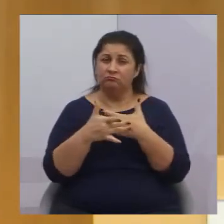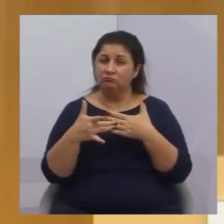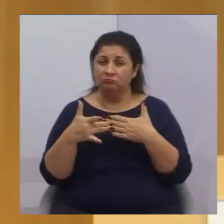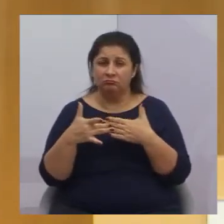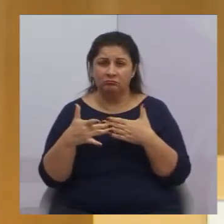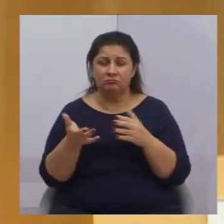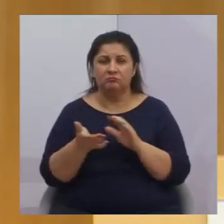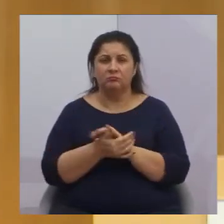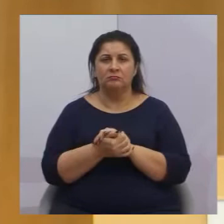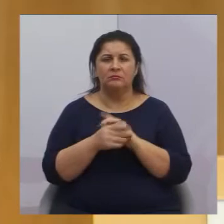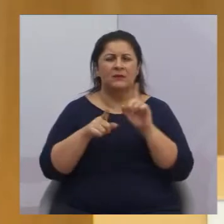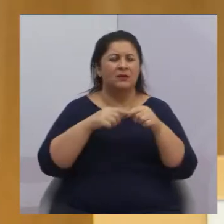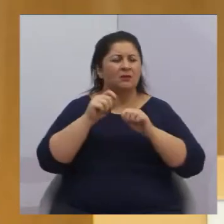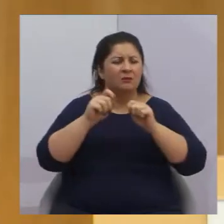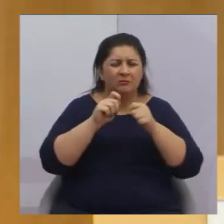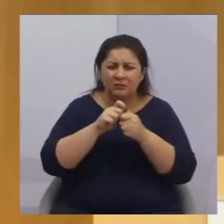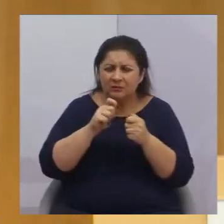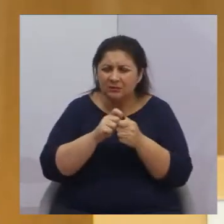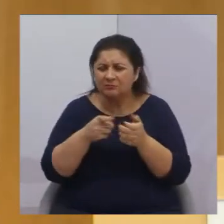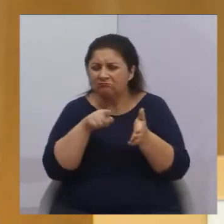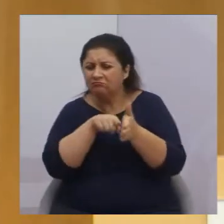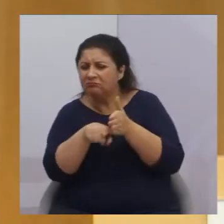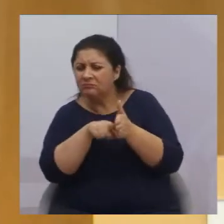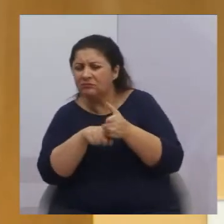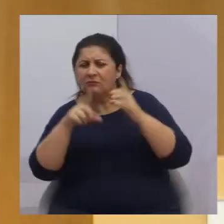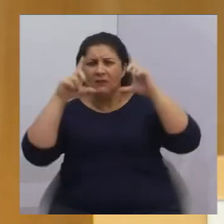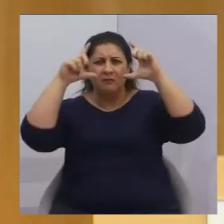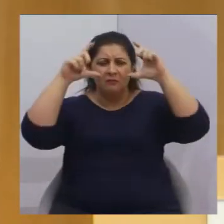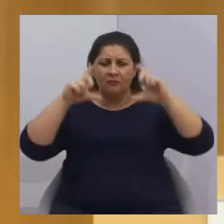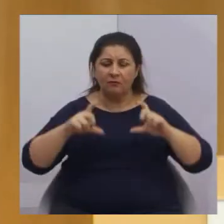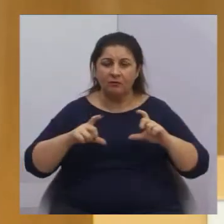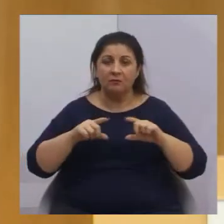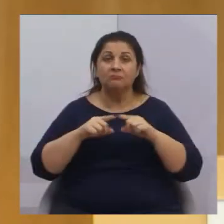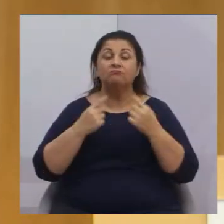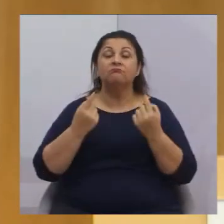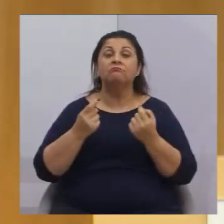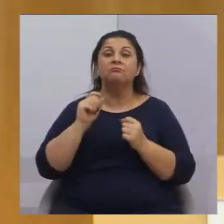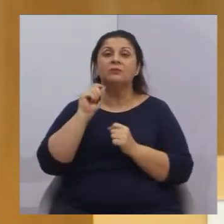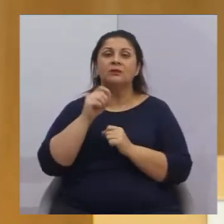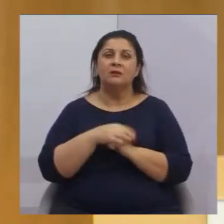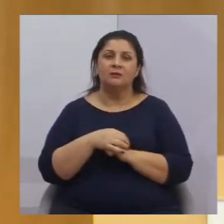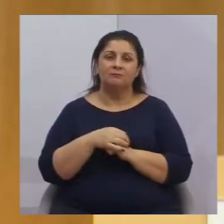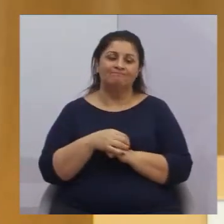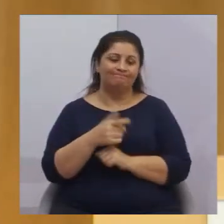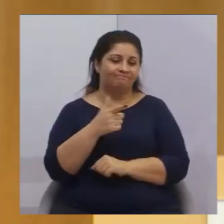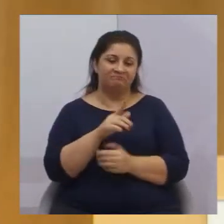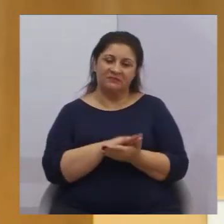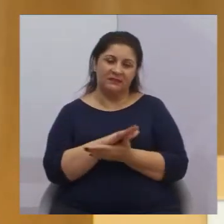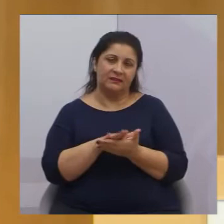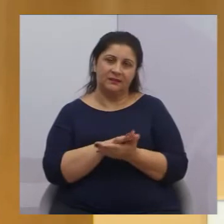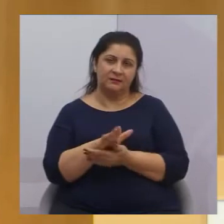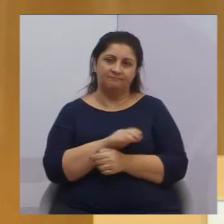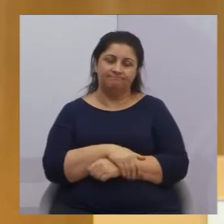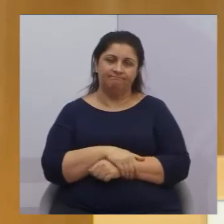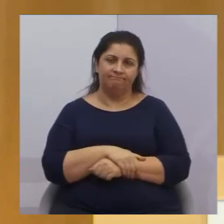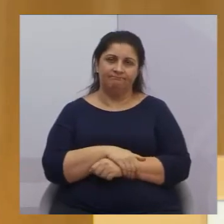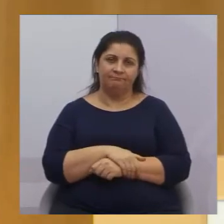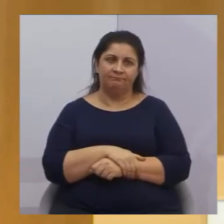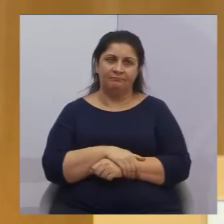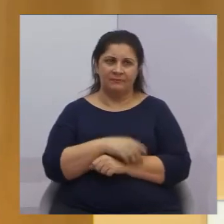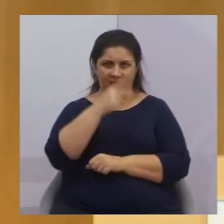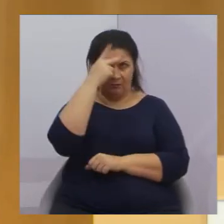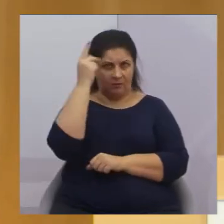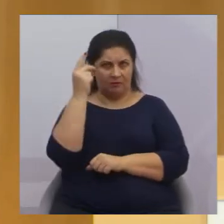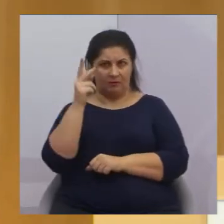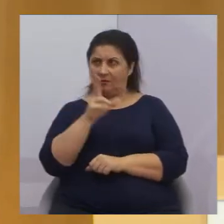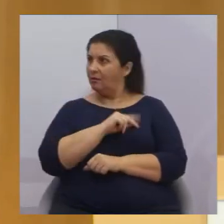todos os detalhes, faz tudo, não sei quantos exames e de repente, olha, você não tem nada. Aí a pessoa